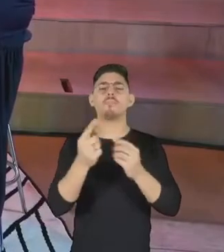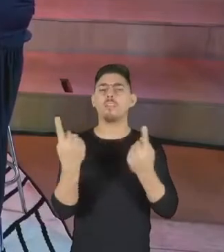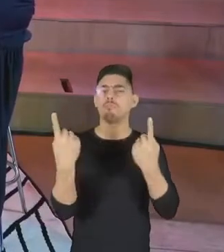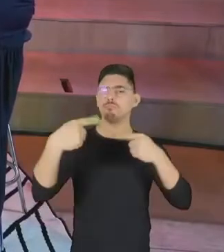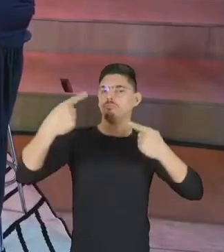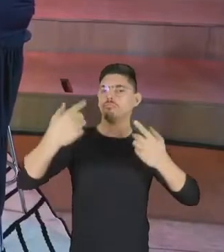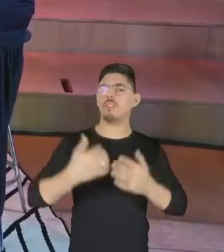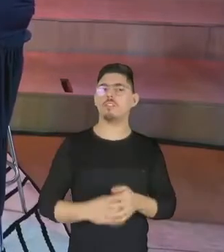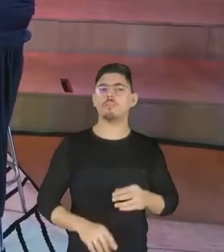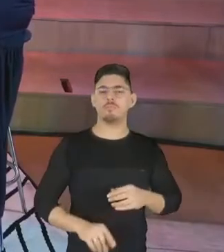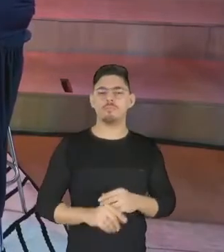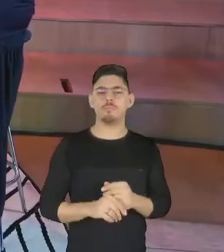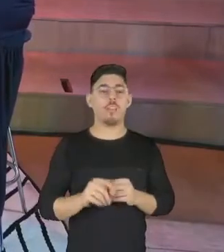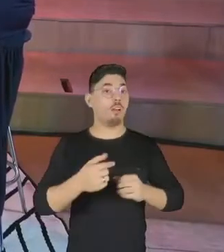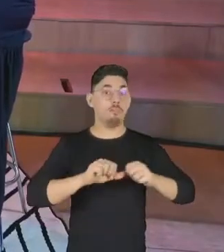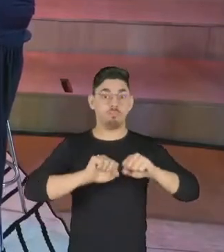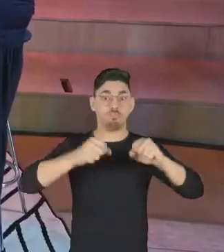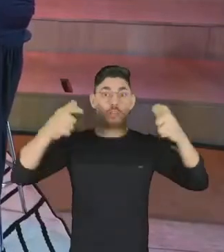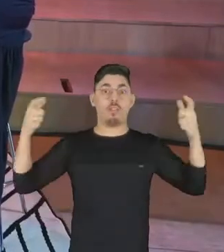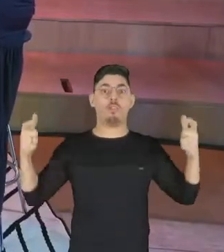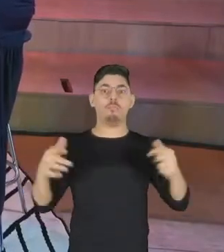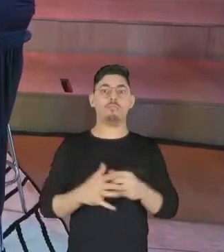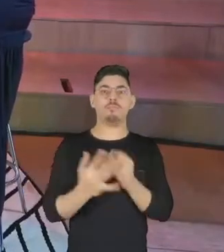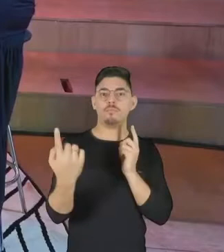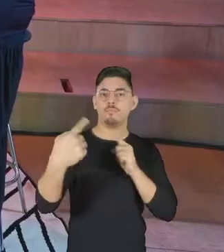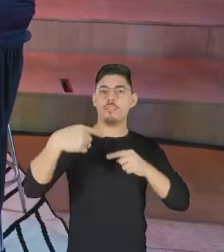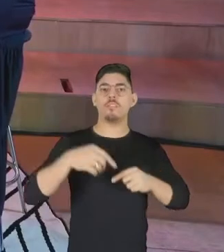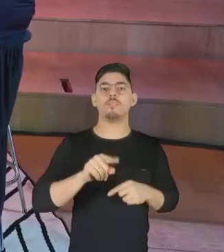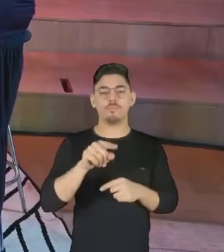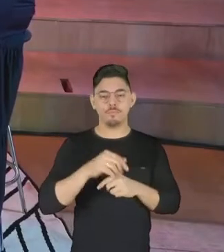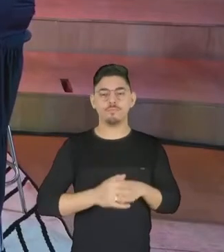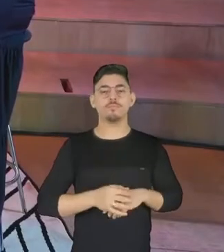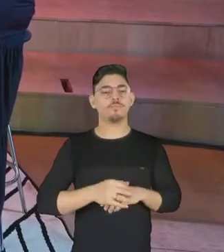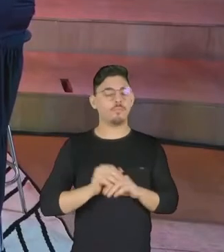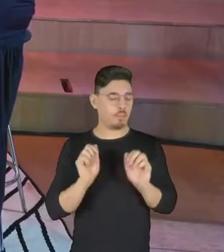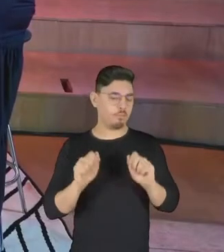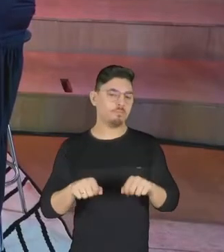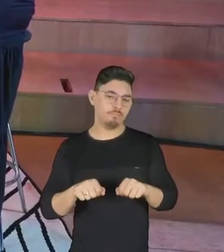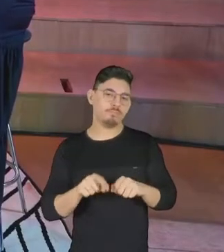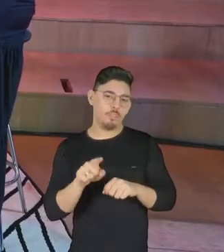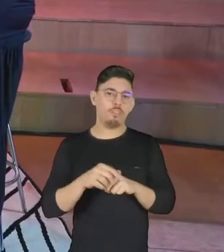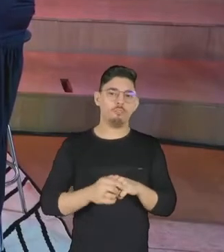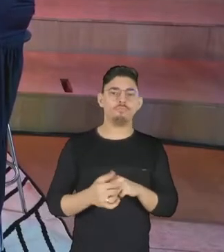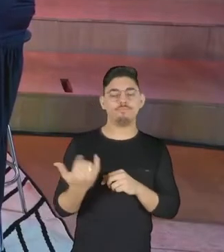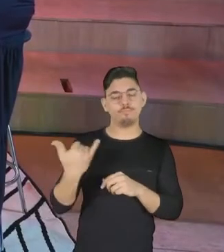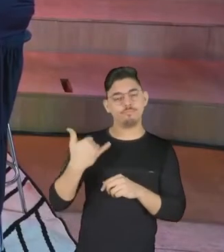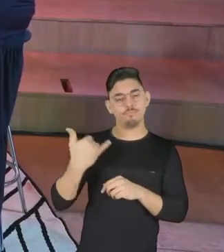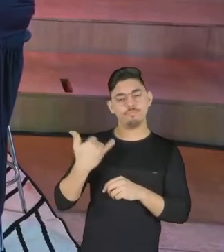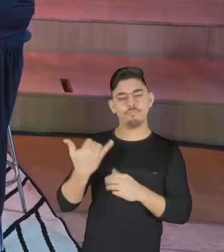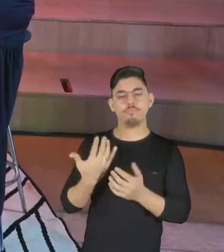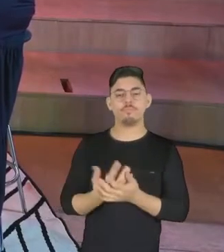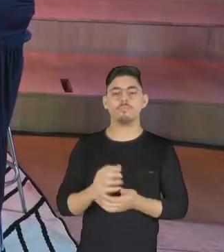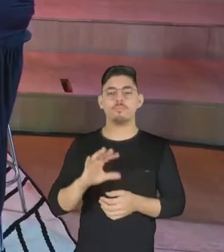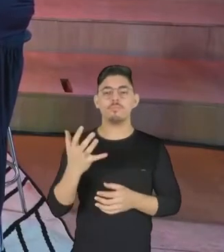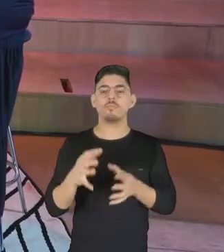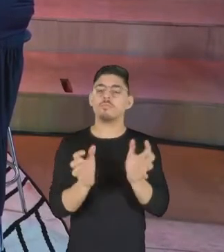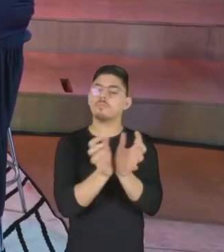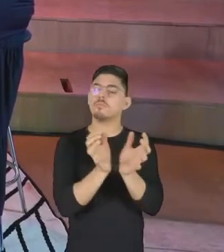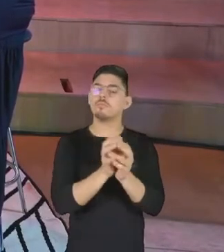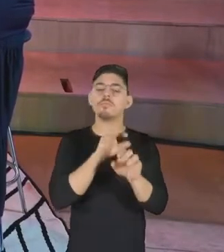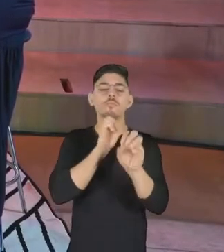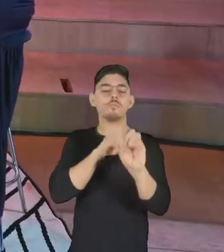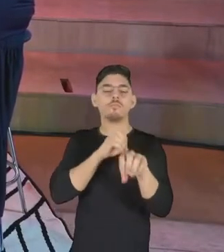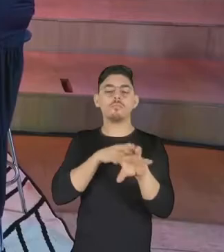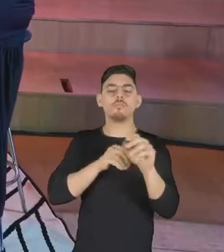desafios que você, os maiores desafios que você pode trazer para a gente, que a área de ensino da nossa